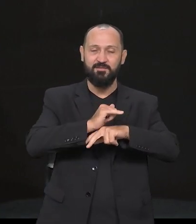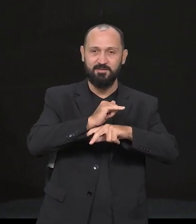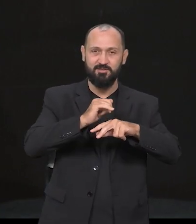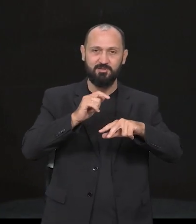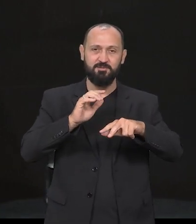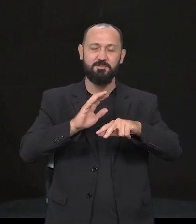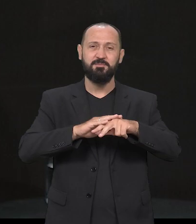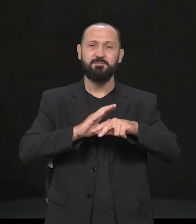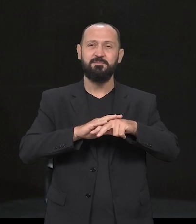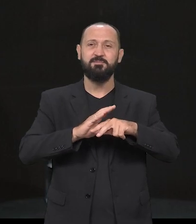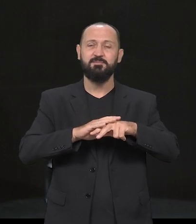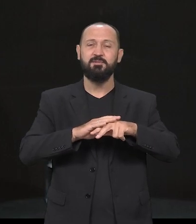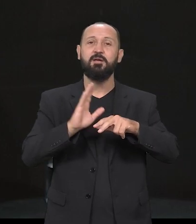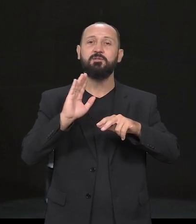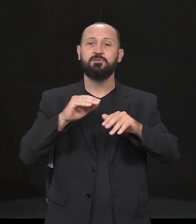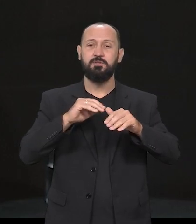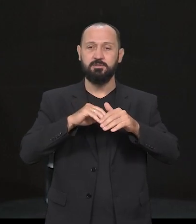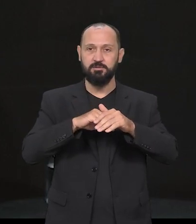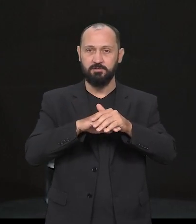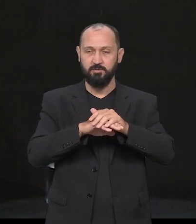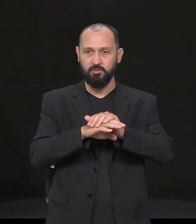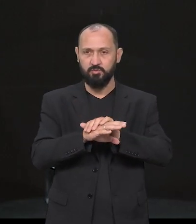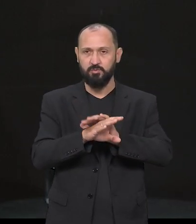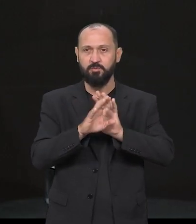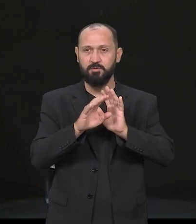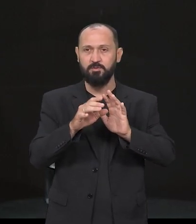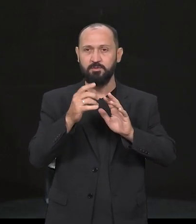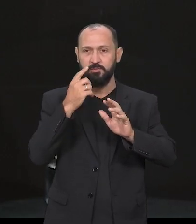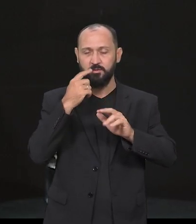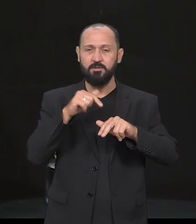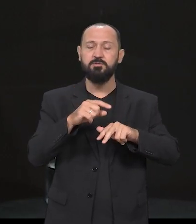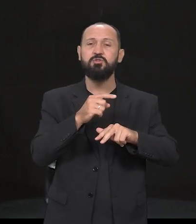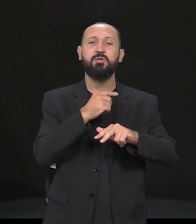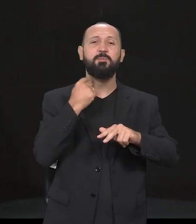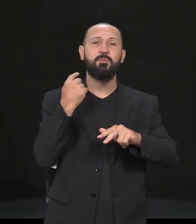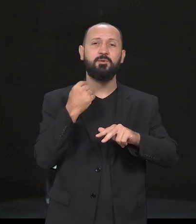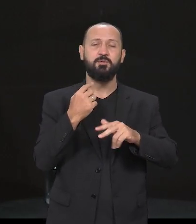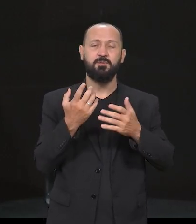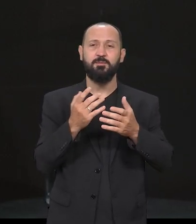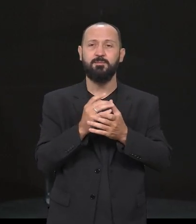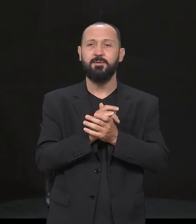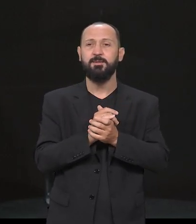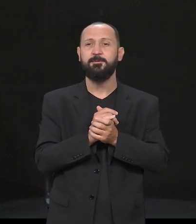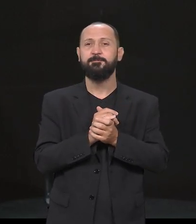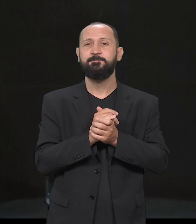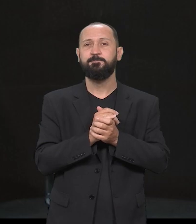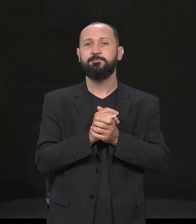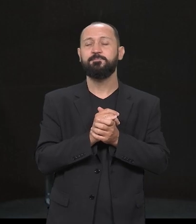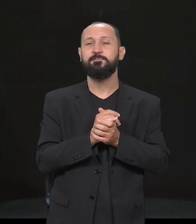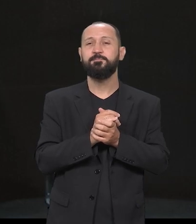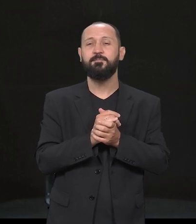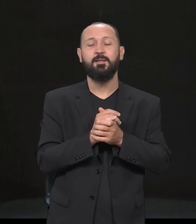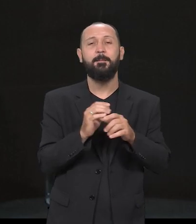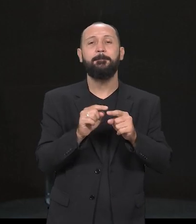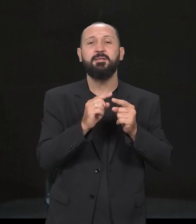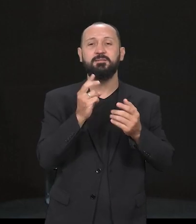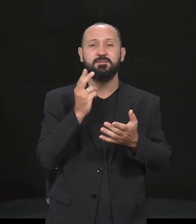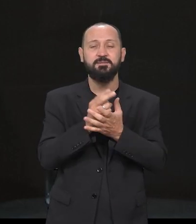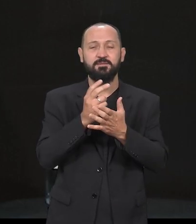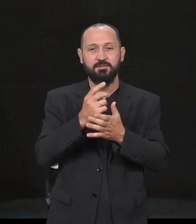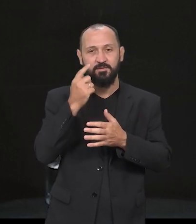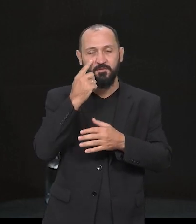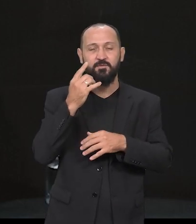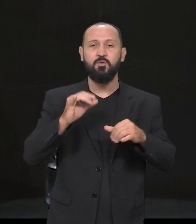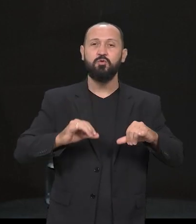si, a gente se acostuma, né? Da vítima fatal, mas uma coisa assim que sempre vê ali